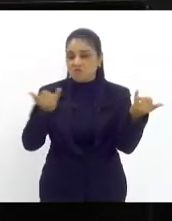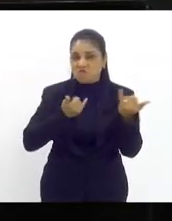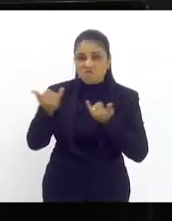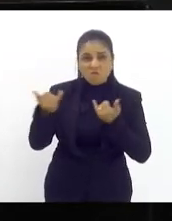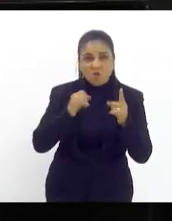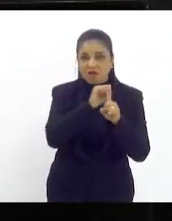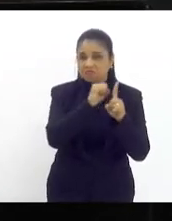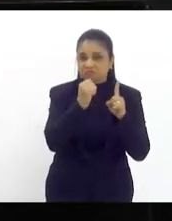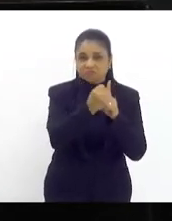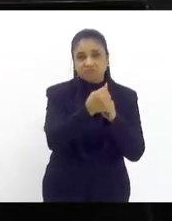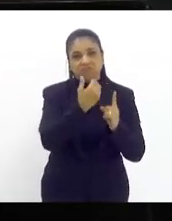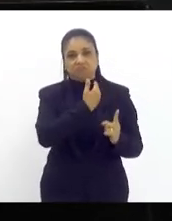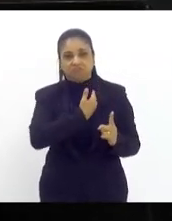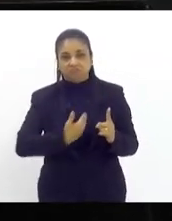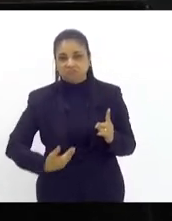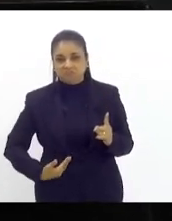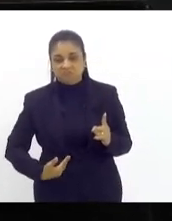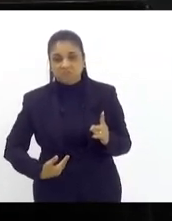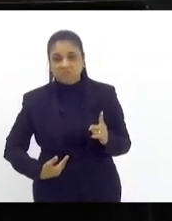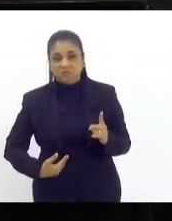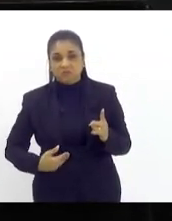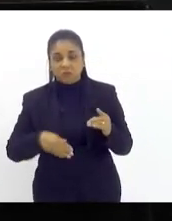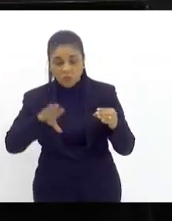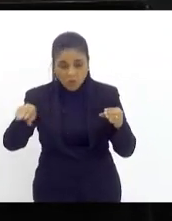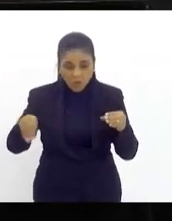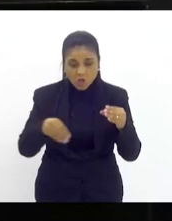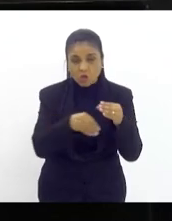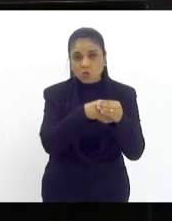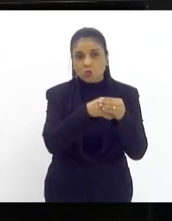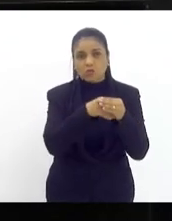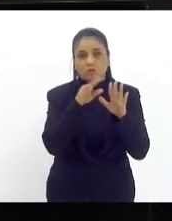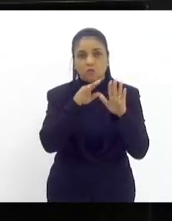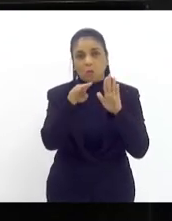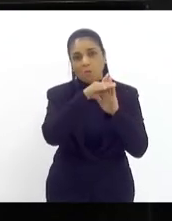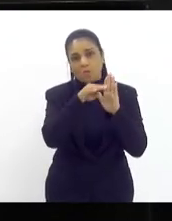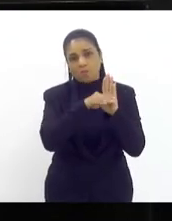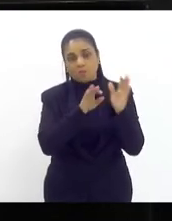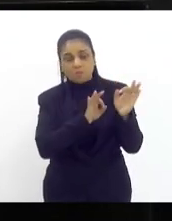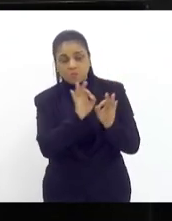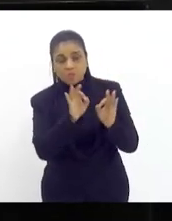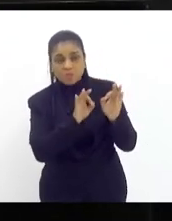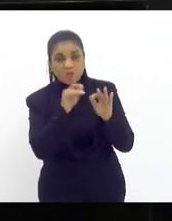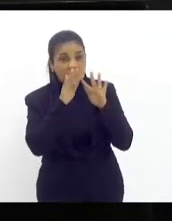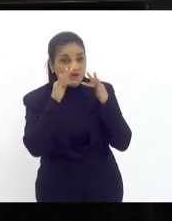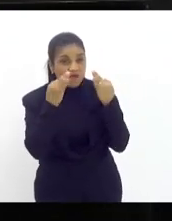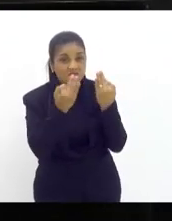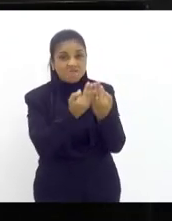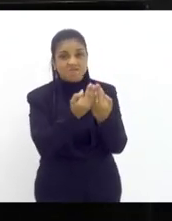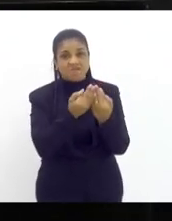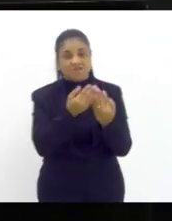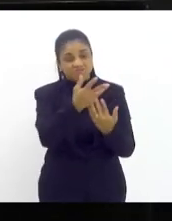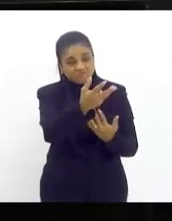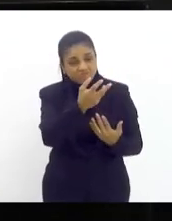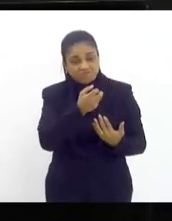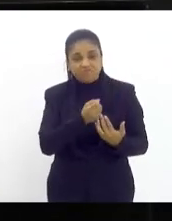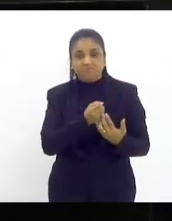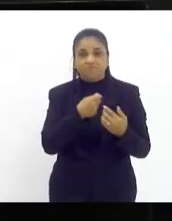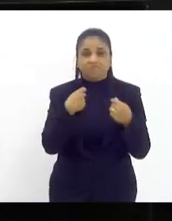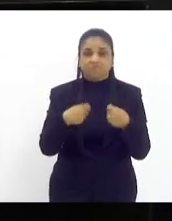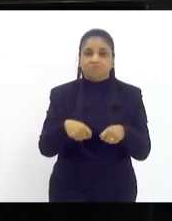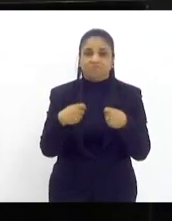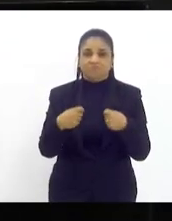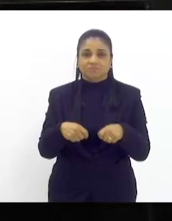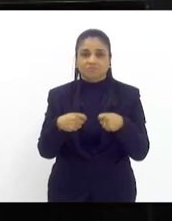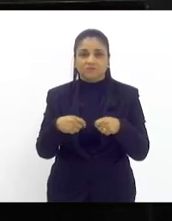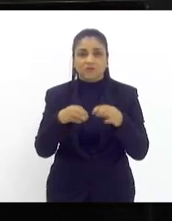assistência social do estado se estão ou não incluídas de um programa famílias que contam com aquele recurso que para muita gente